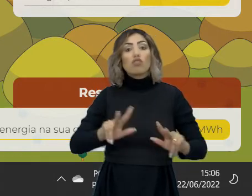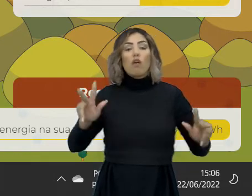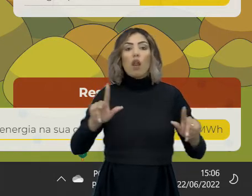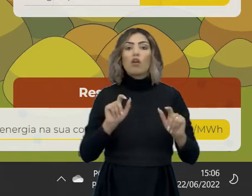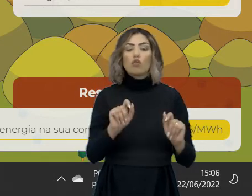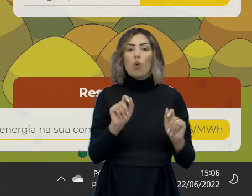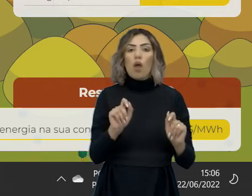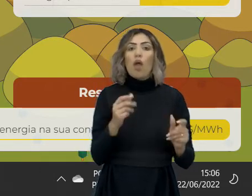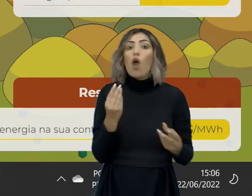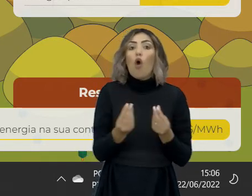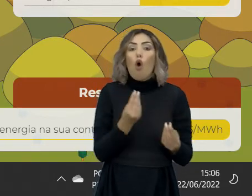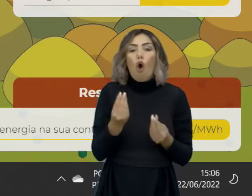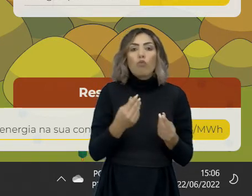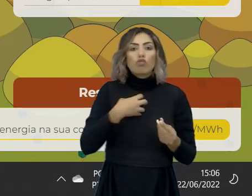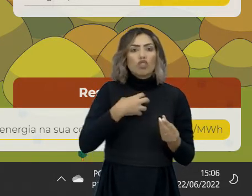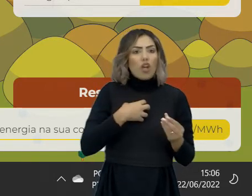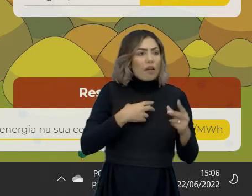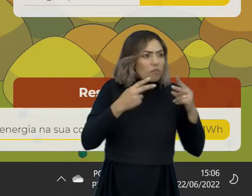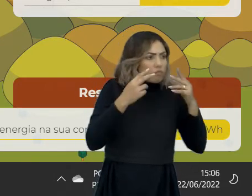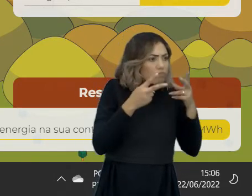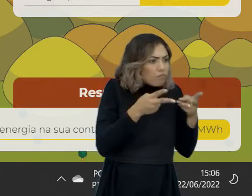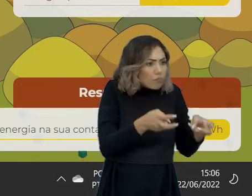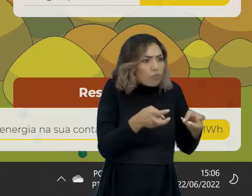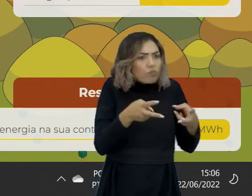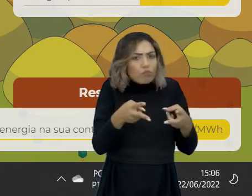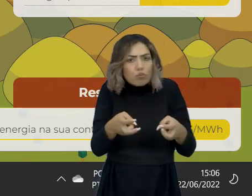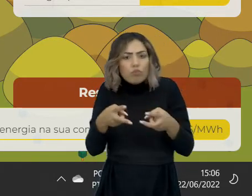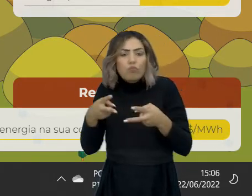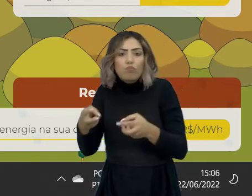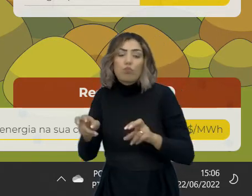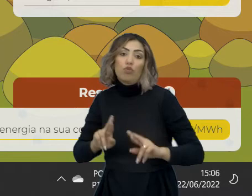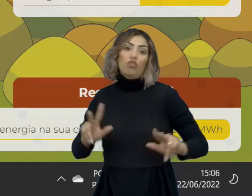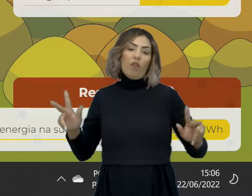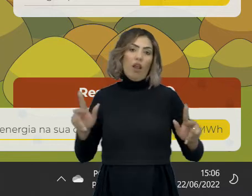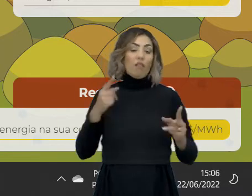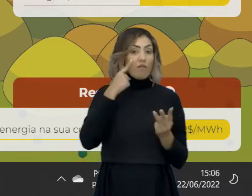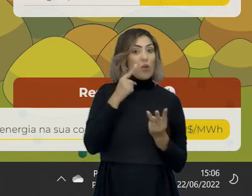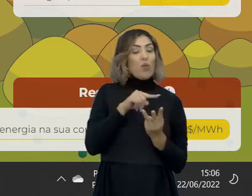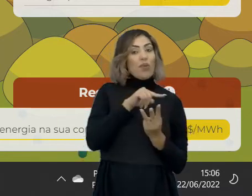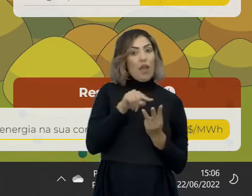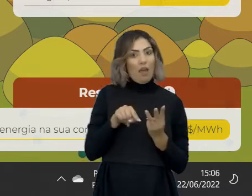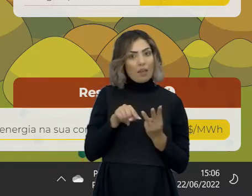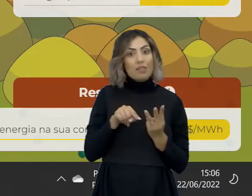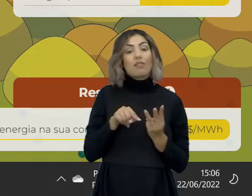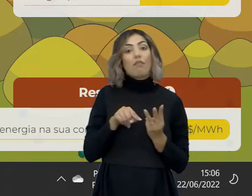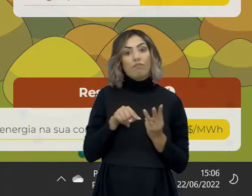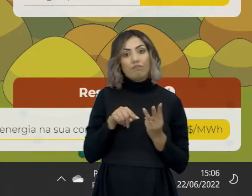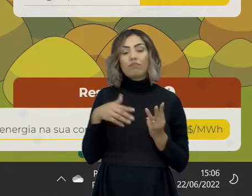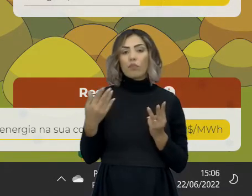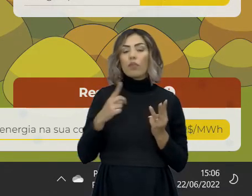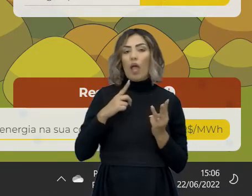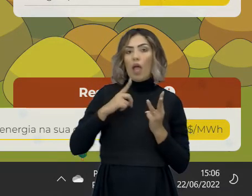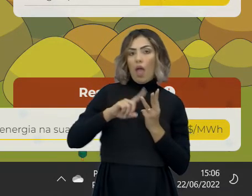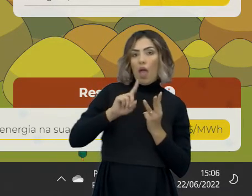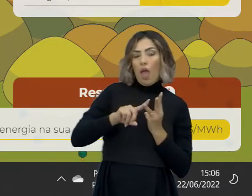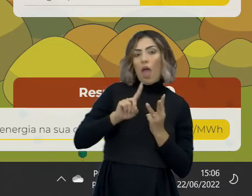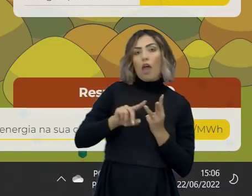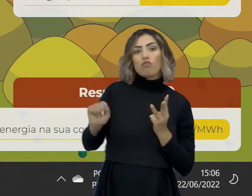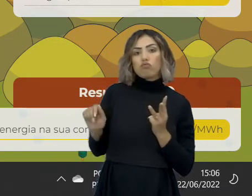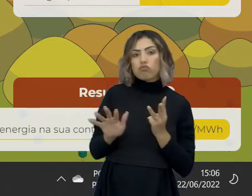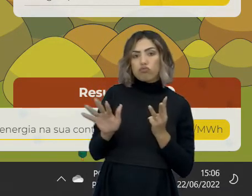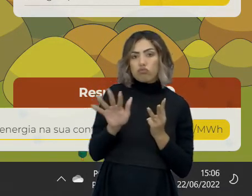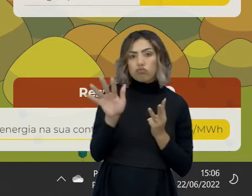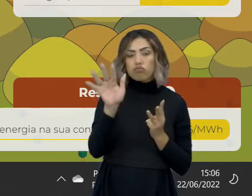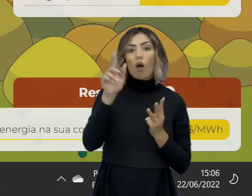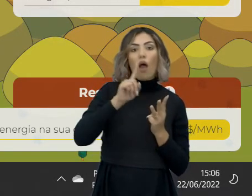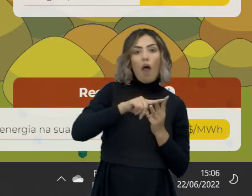ele se apresenta pra gente, e aí, como por isso você falou dos 3, então quer dizer que tanto essa que é de gás natural, quanto essa aqui do carvão mineral